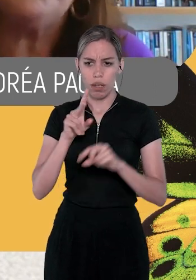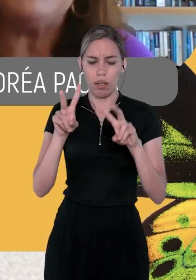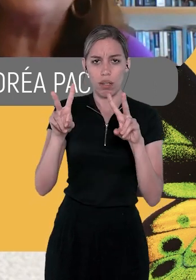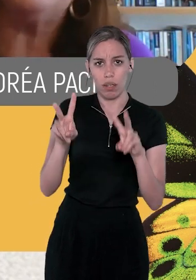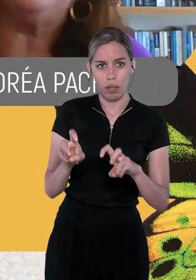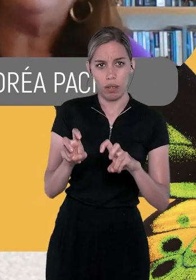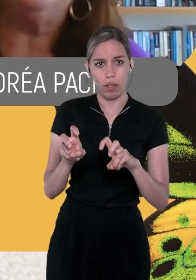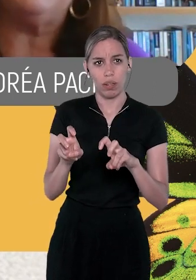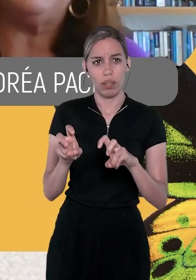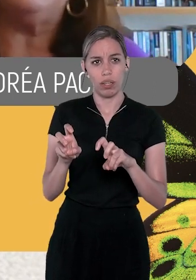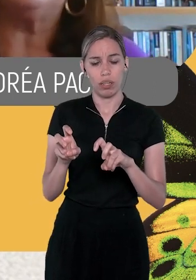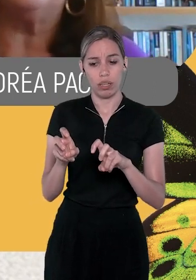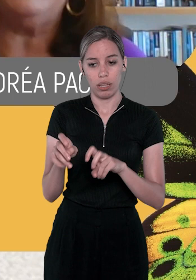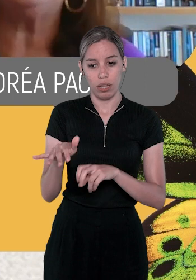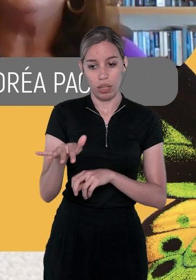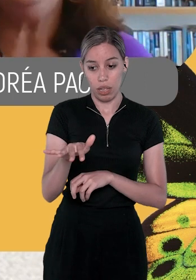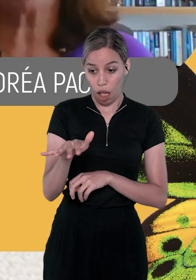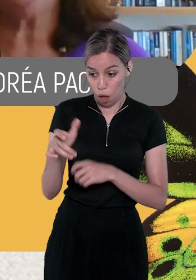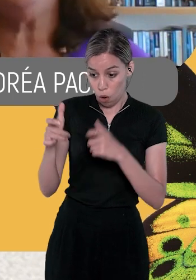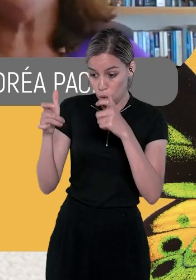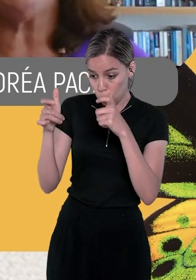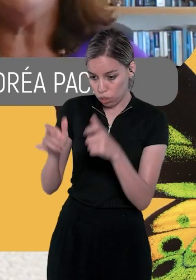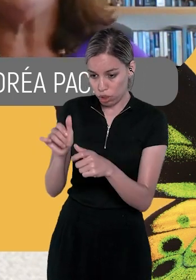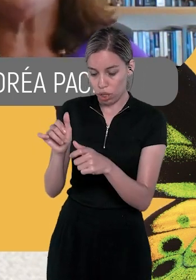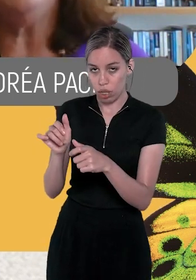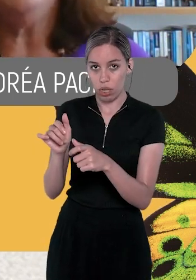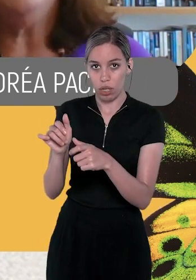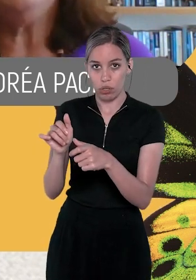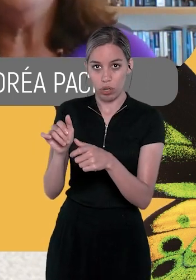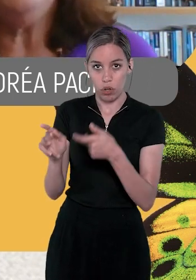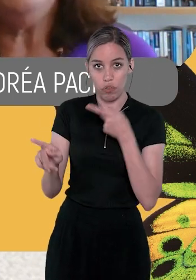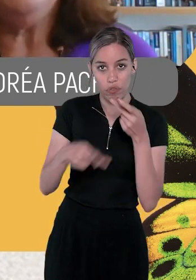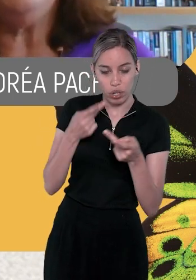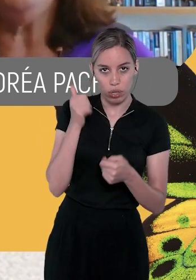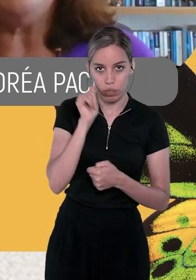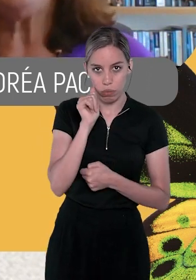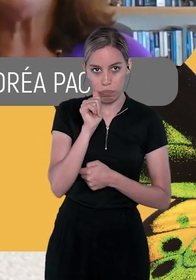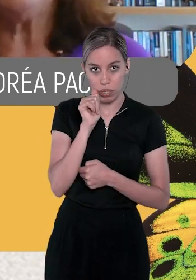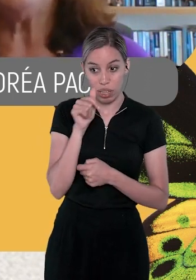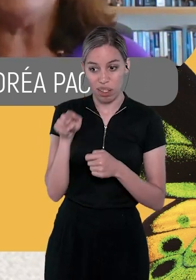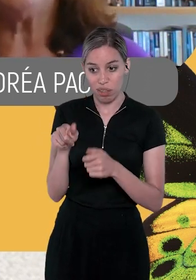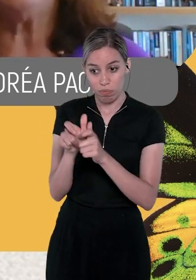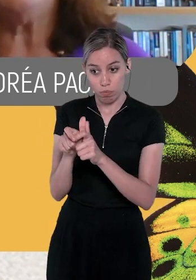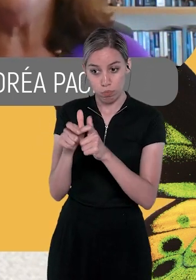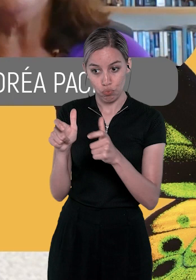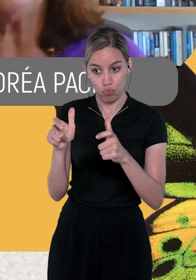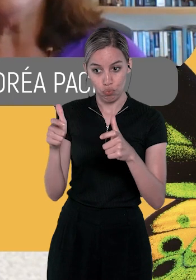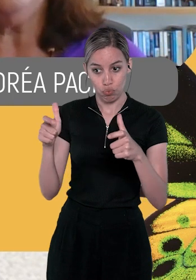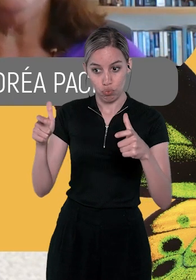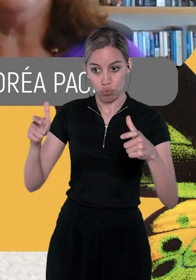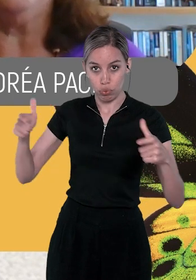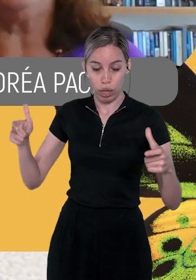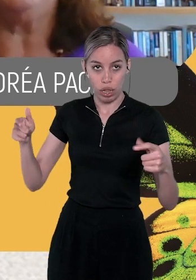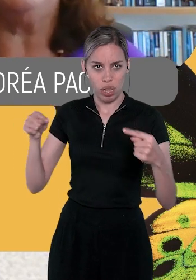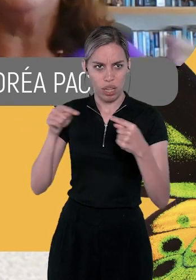de espaço de fala para essas mulheres, isso também fortalece. Então, não acho que seja o caso de